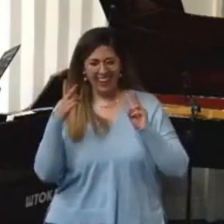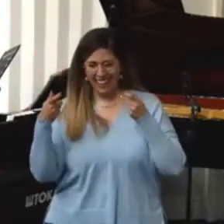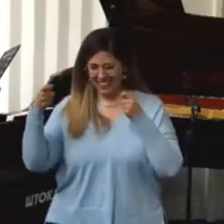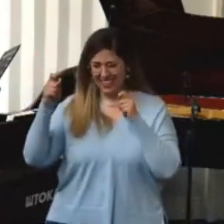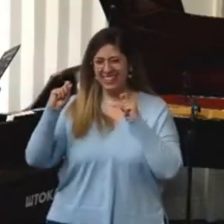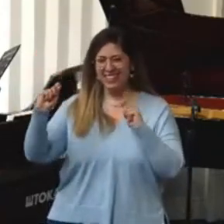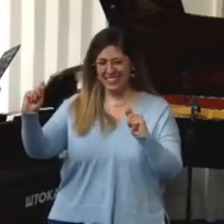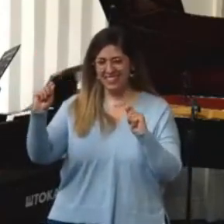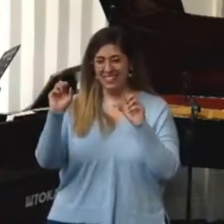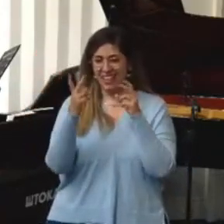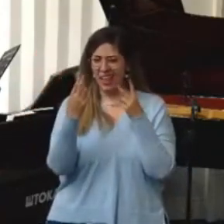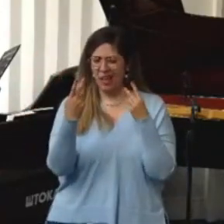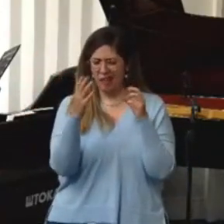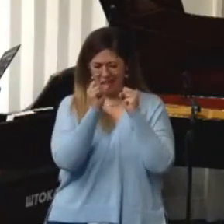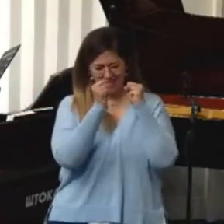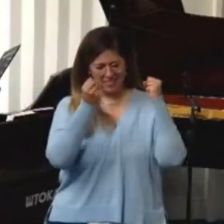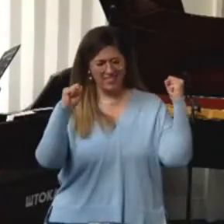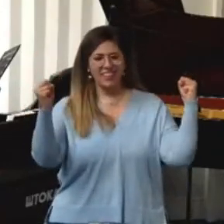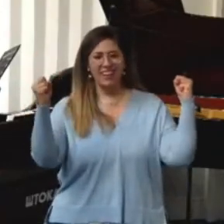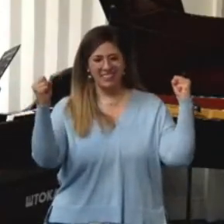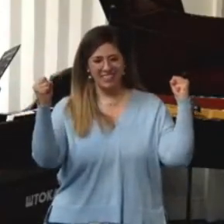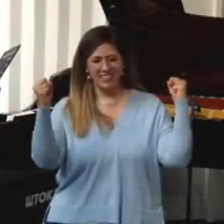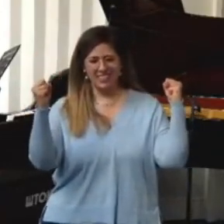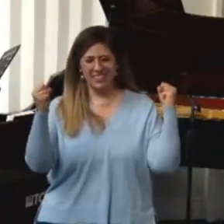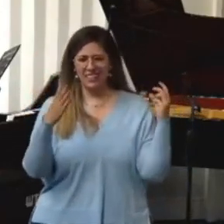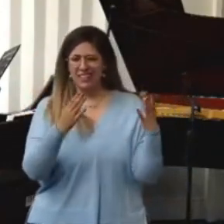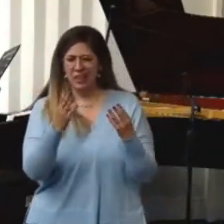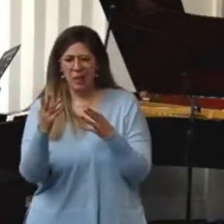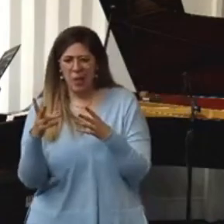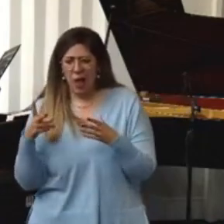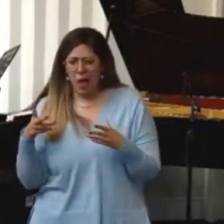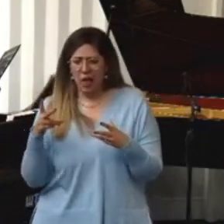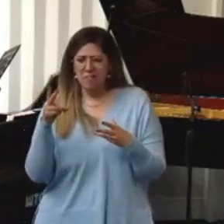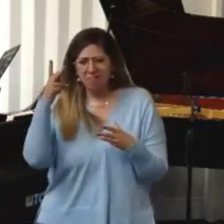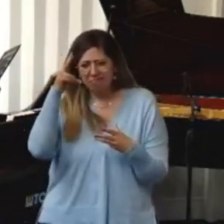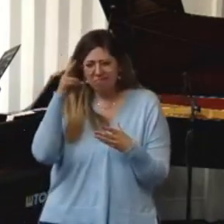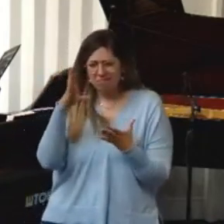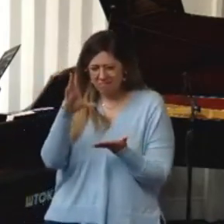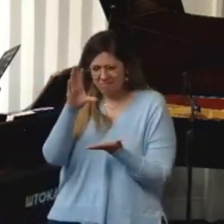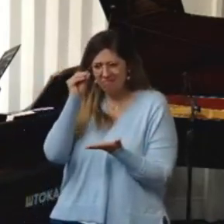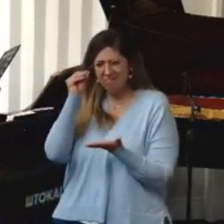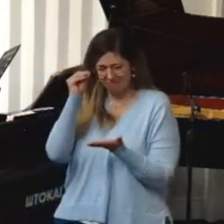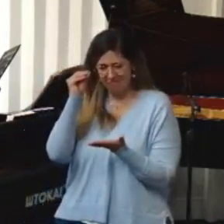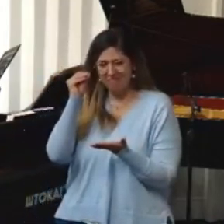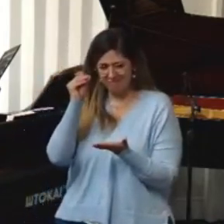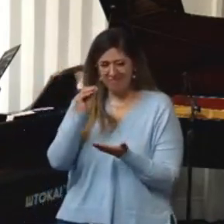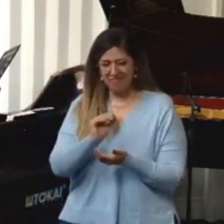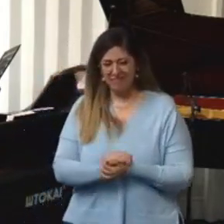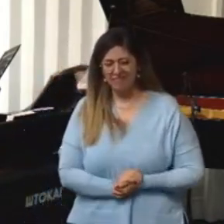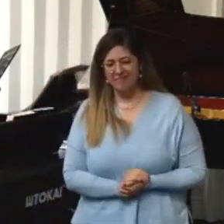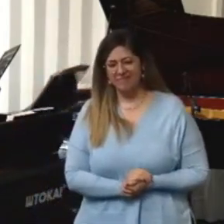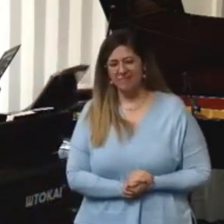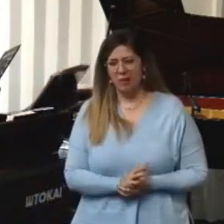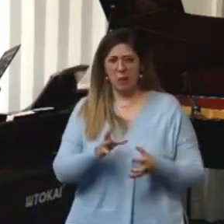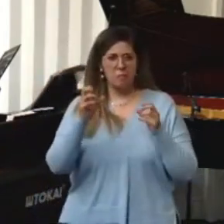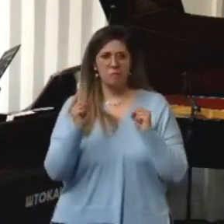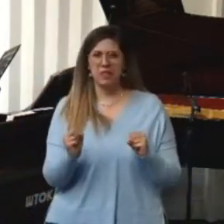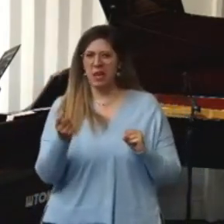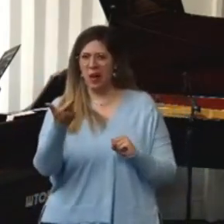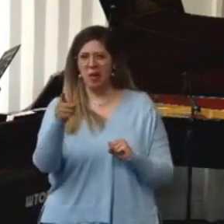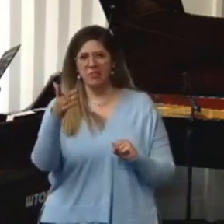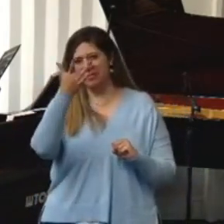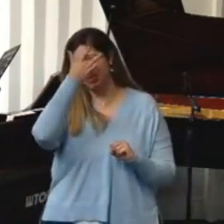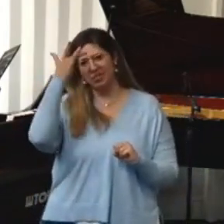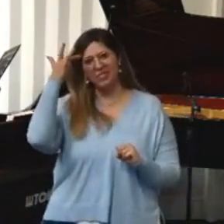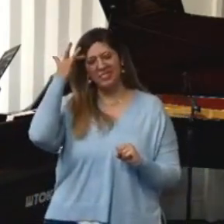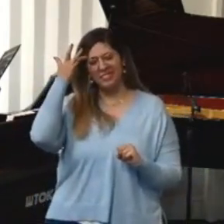Sansão viu. Não é só Sansão. É um recorte só que eu estou usando. Nós poderíamos usar 5 outros